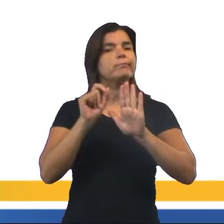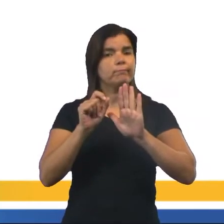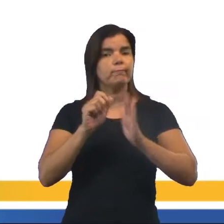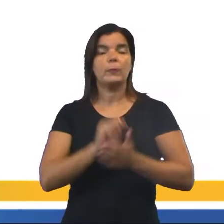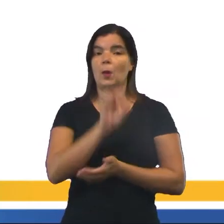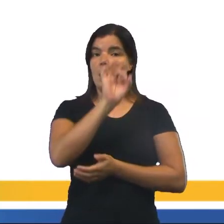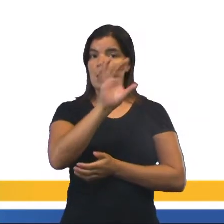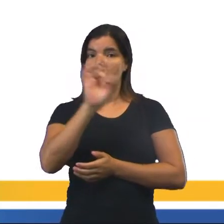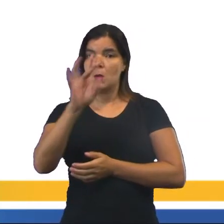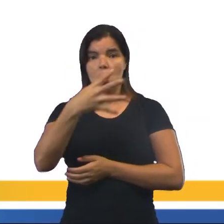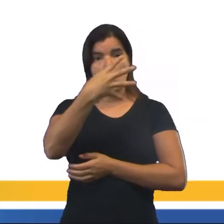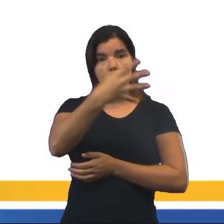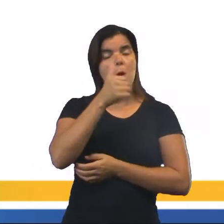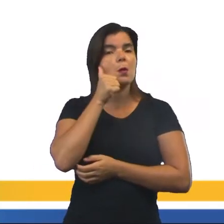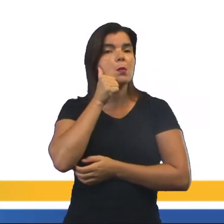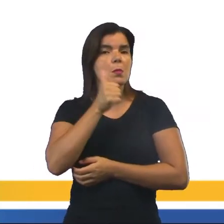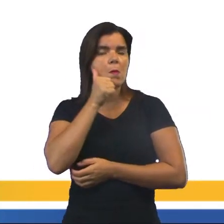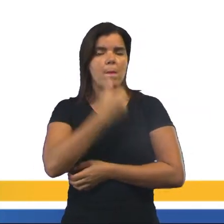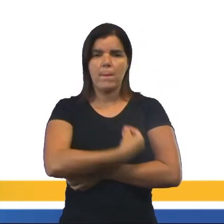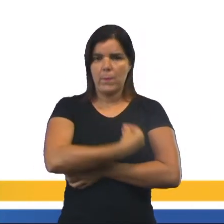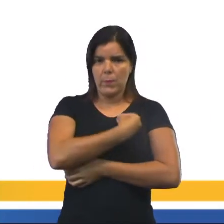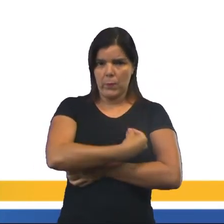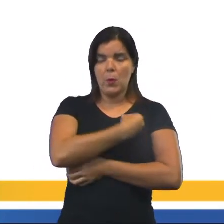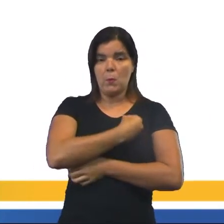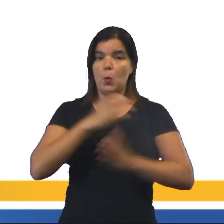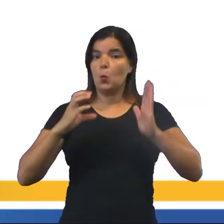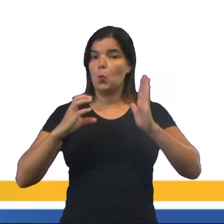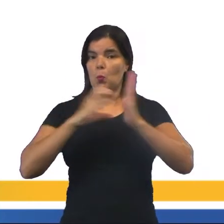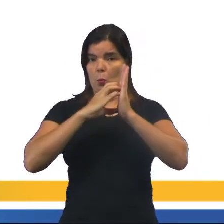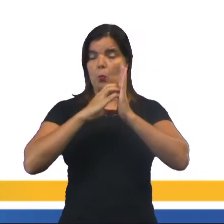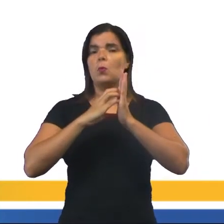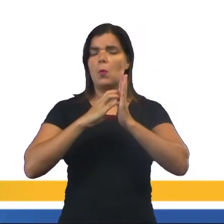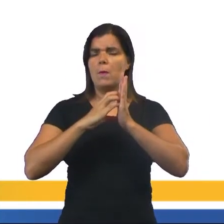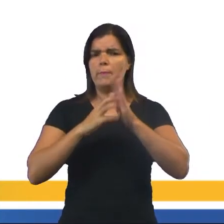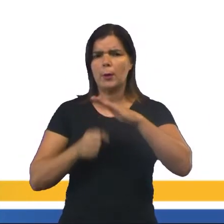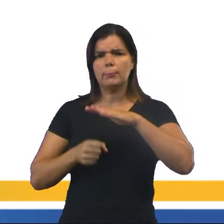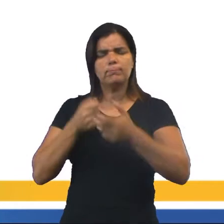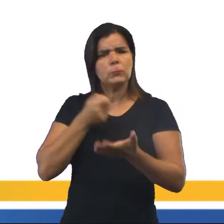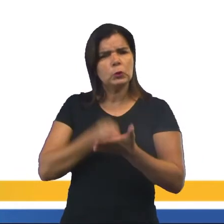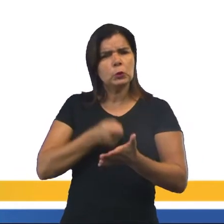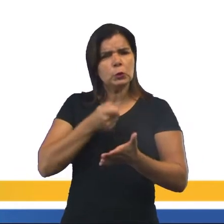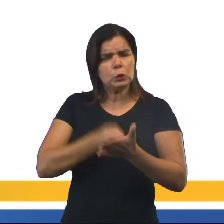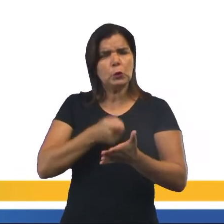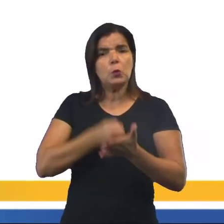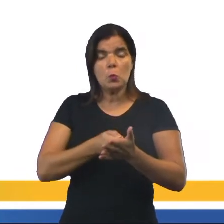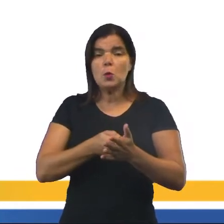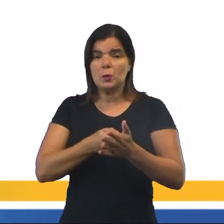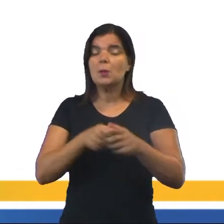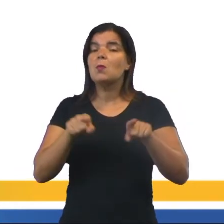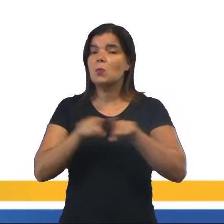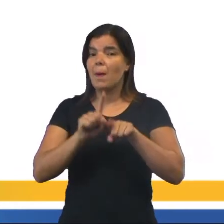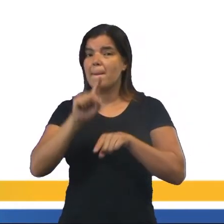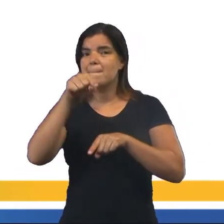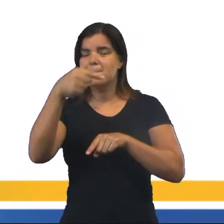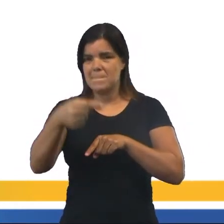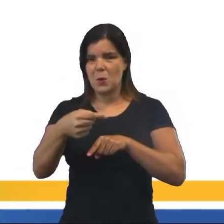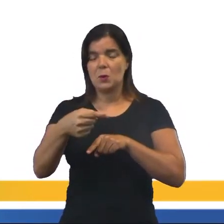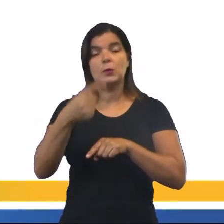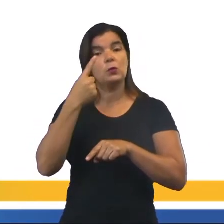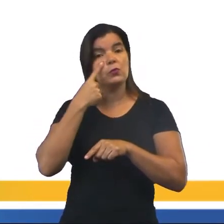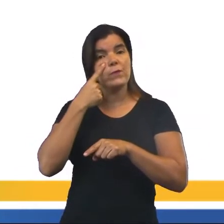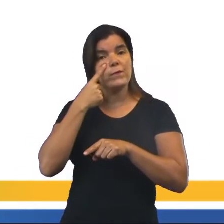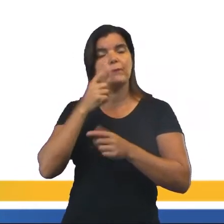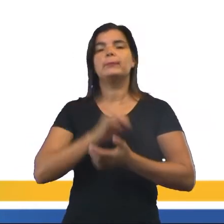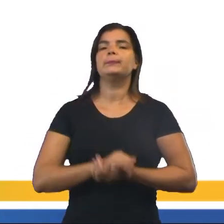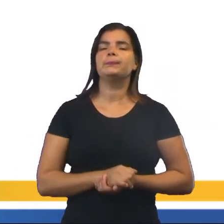em cada 4 mulheres vivendo com HIV/AIDS foi pressionada à esterilização após receber o